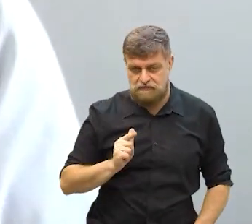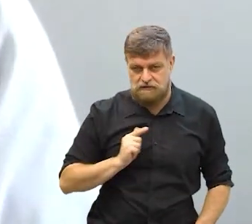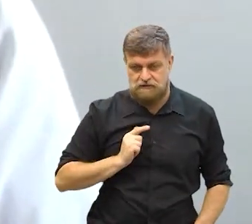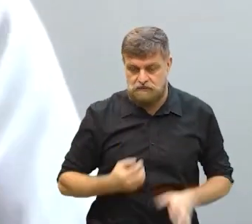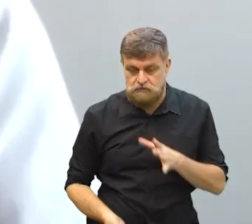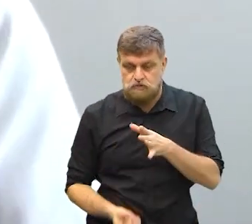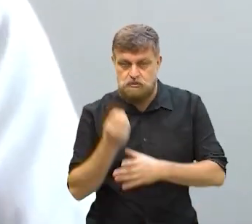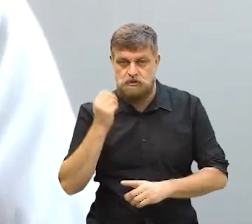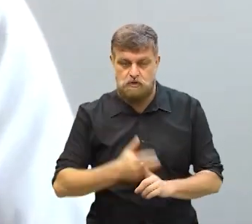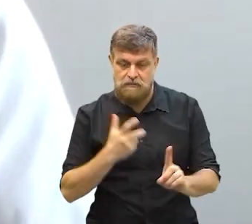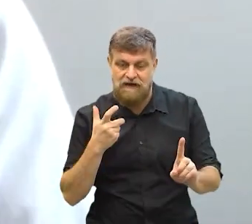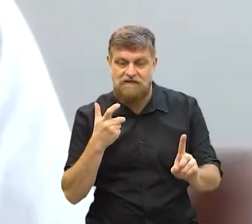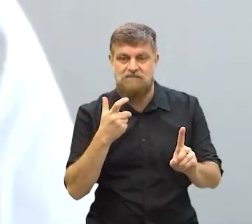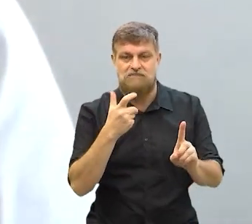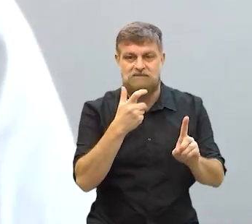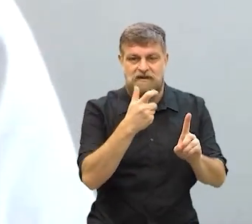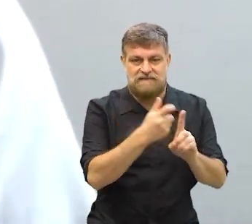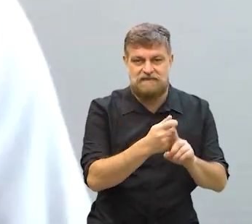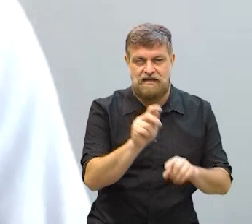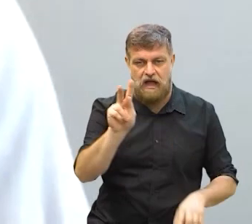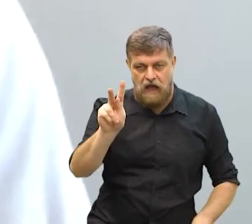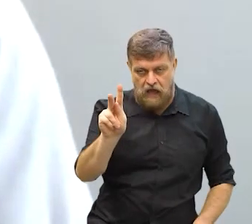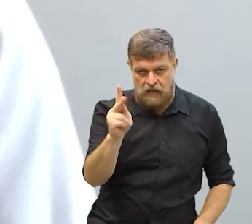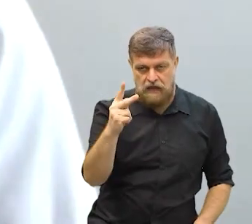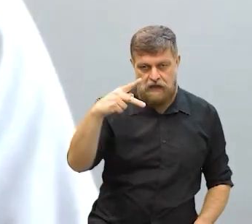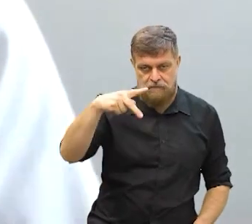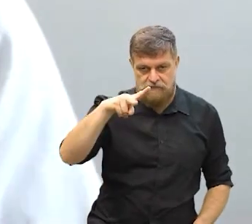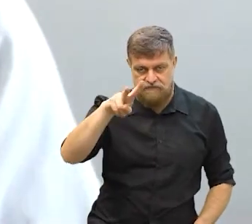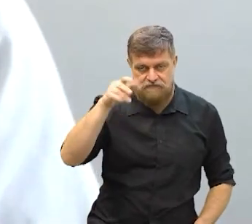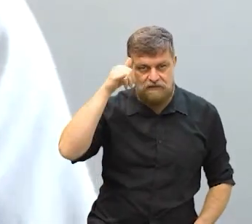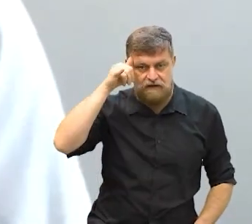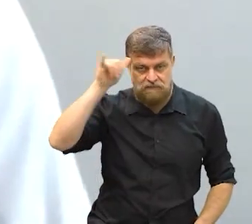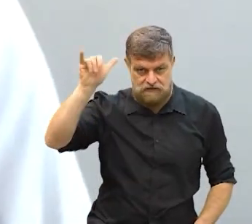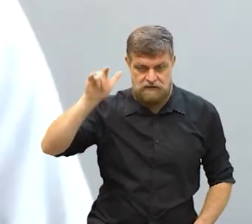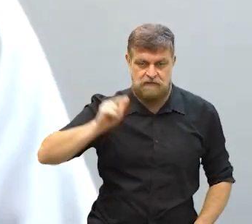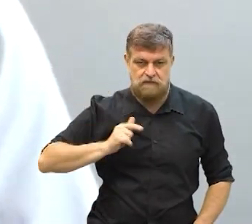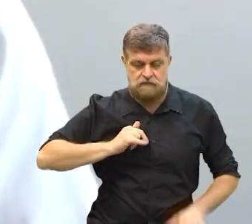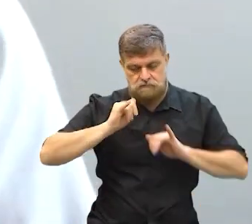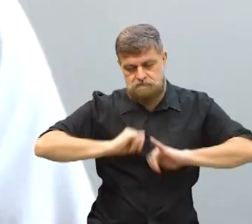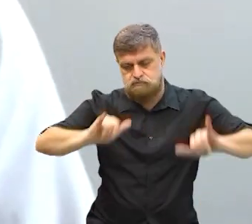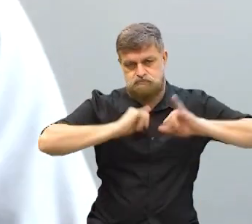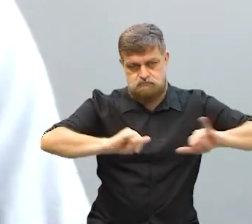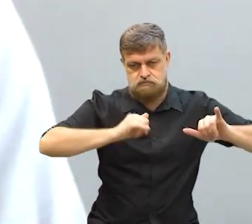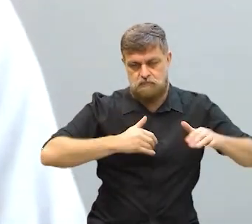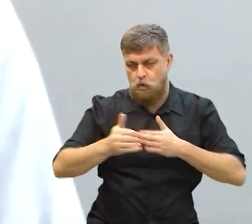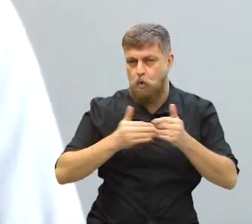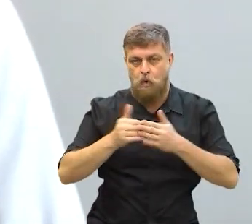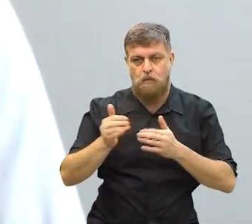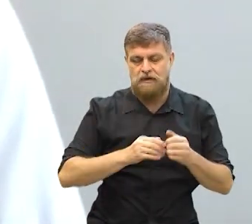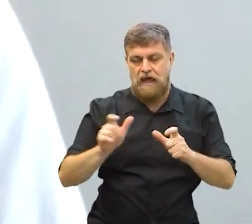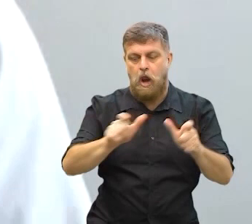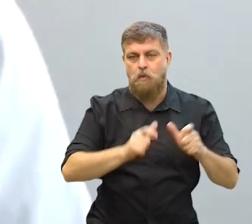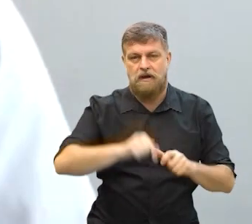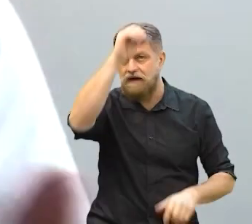nesse cenário surge a vacina para a prevenção do HPV. E essa vacina ela é amplamente disponível em todo o